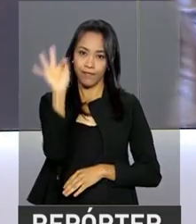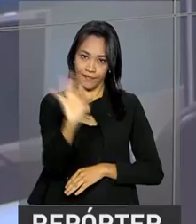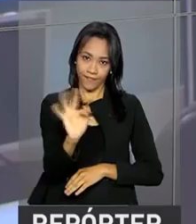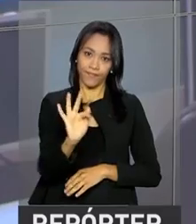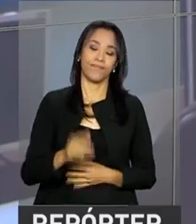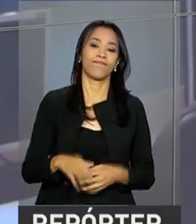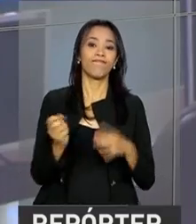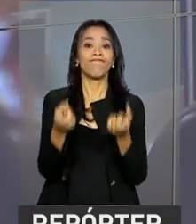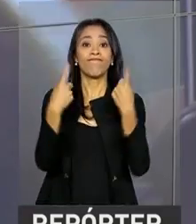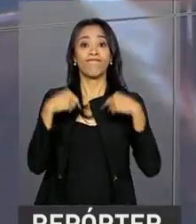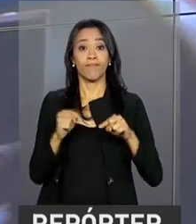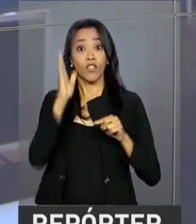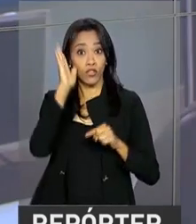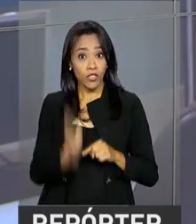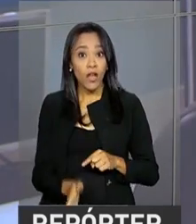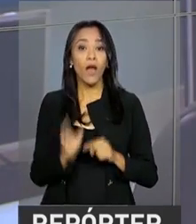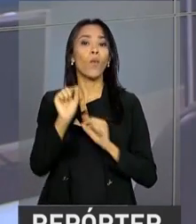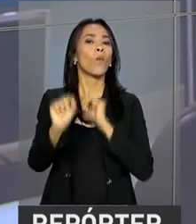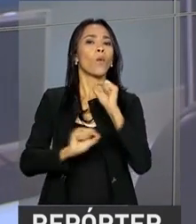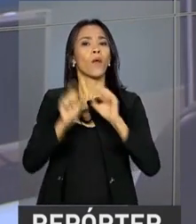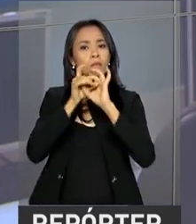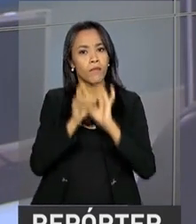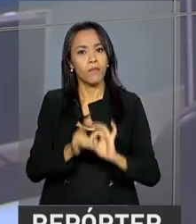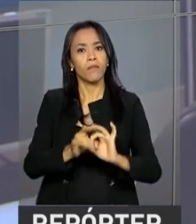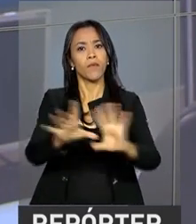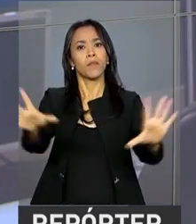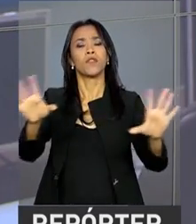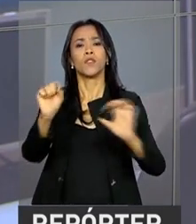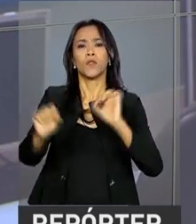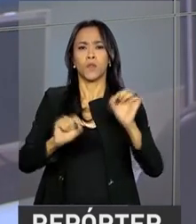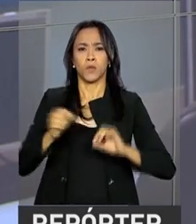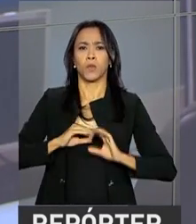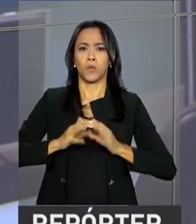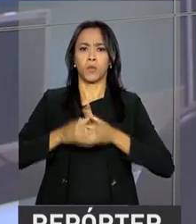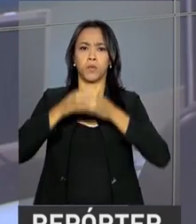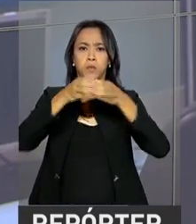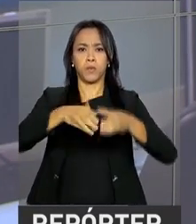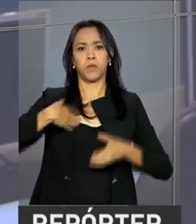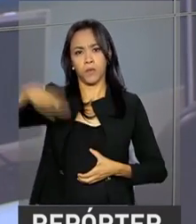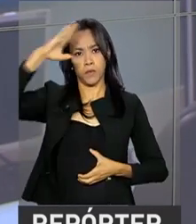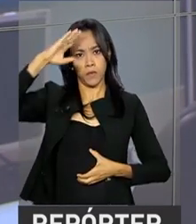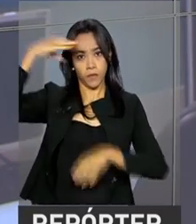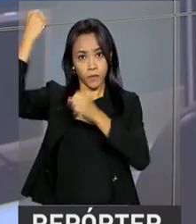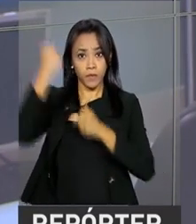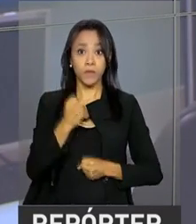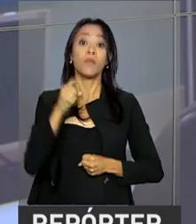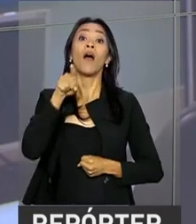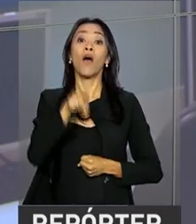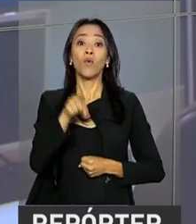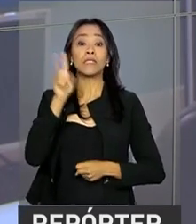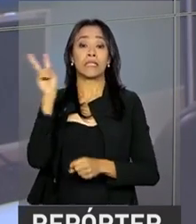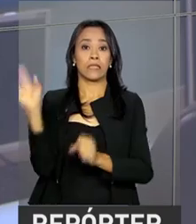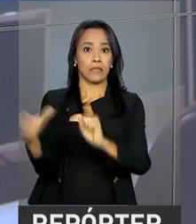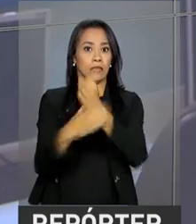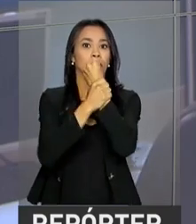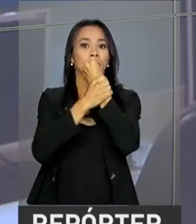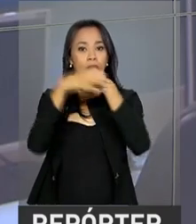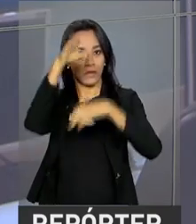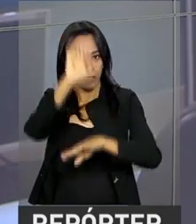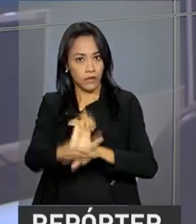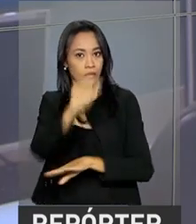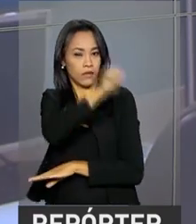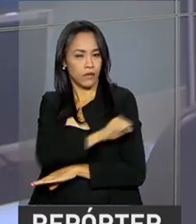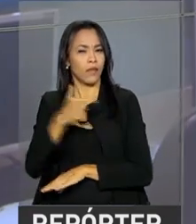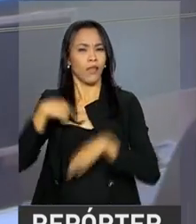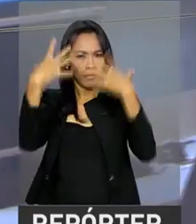fevereiro. Foi autorizado o envio das Forças Armadas para reforçar a segurança pública no Rio de Janeiro. Vamos então saber os